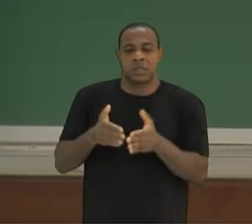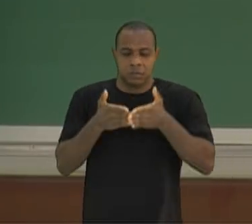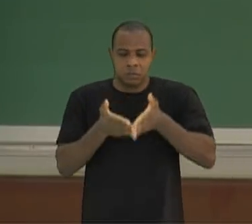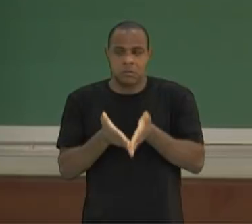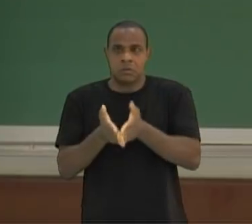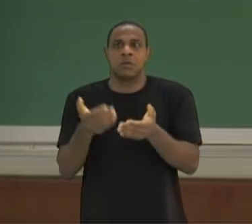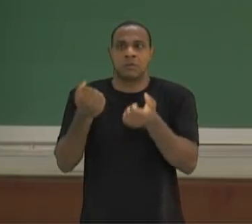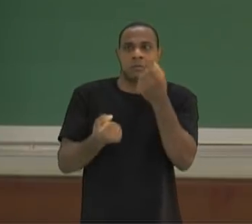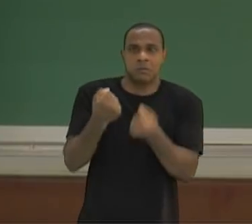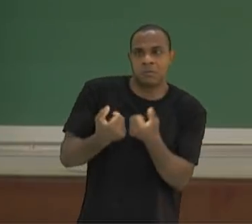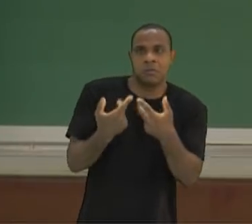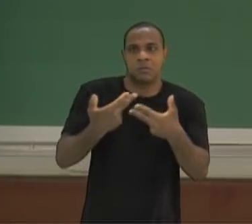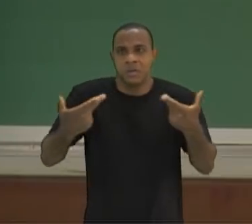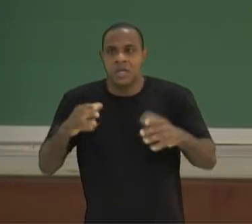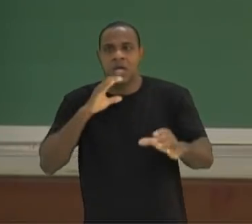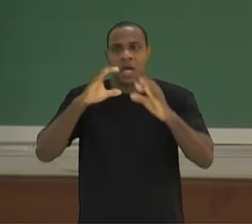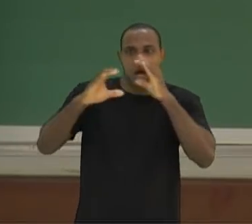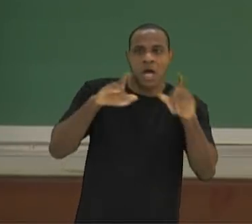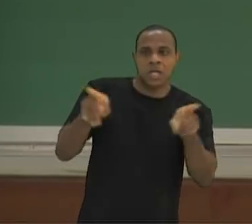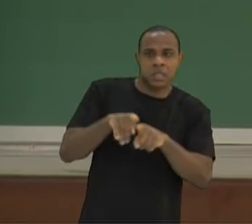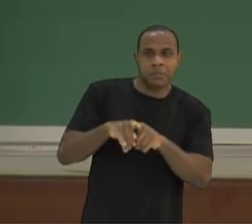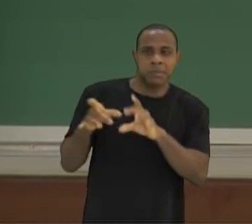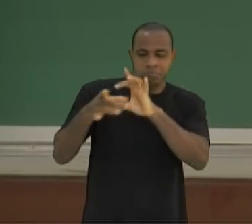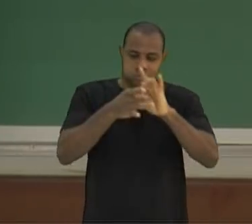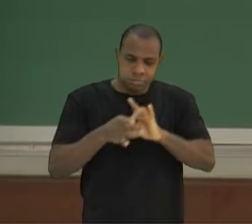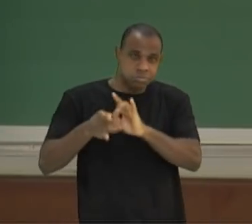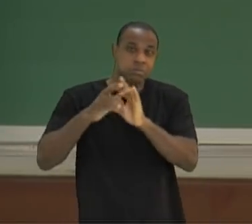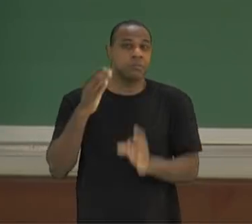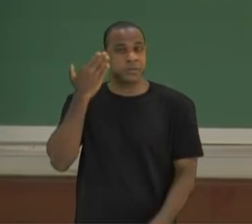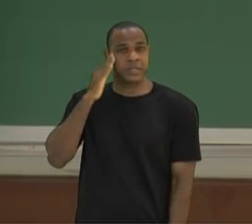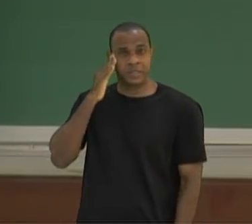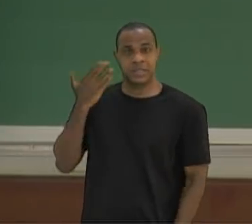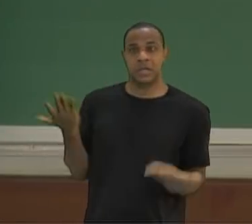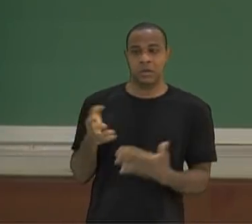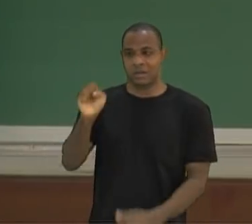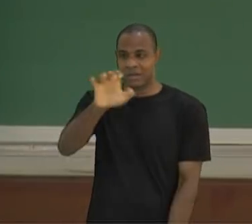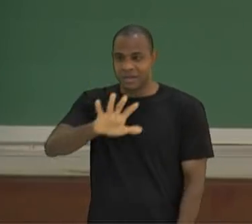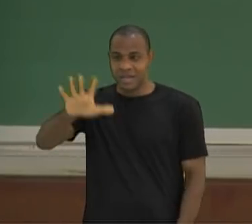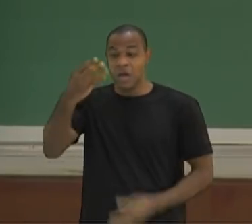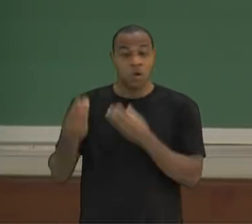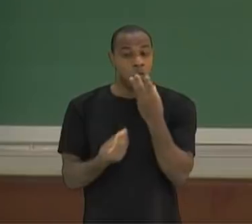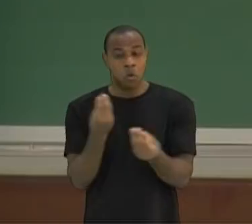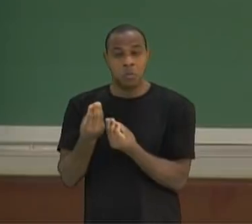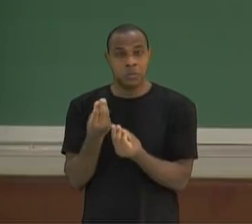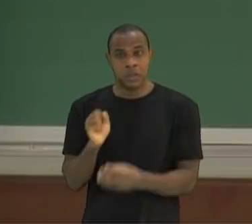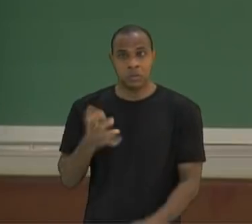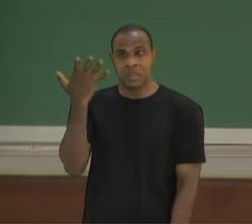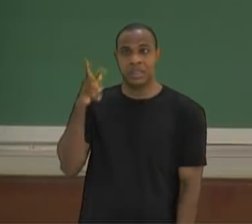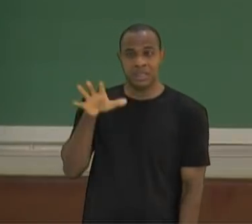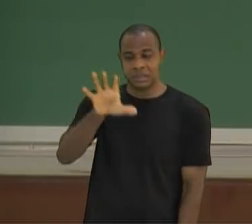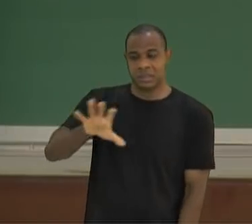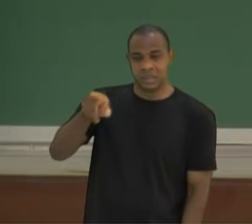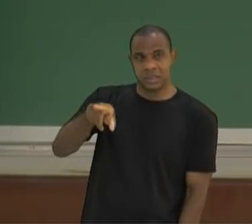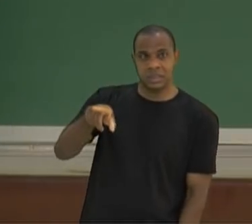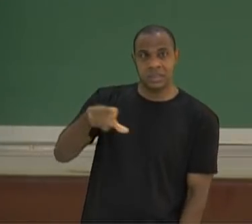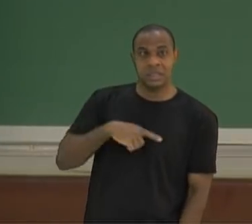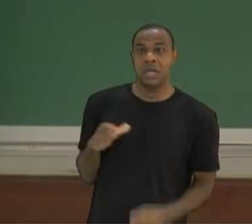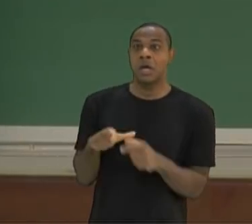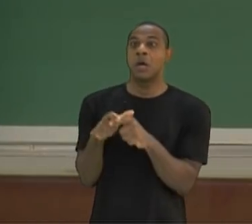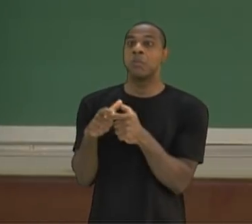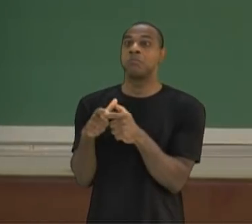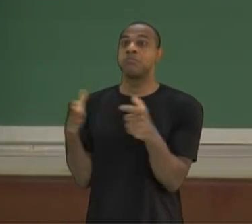de comunicação. Então vamos entender como é que isso está no sudeste, né? Possui a malha de transporte mais